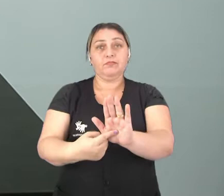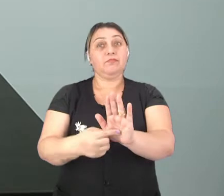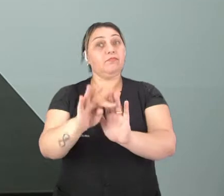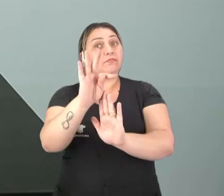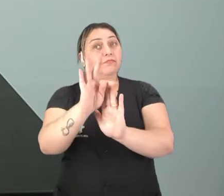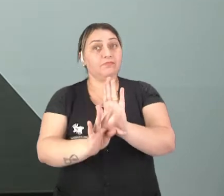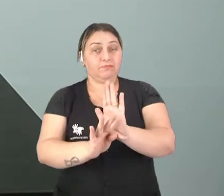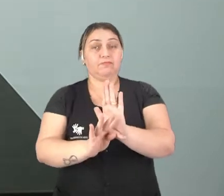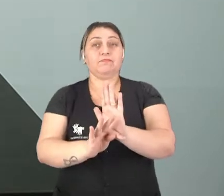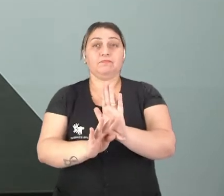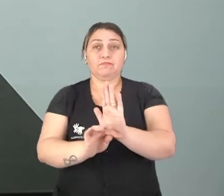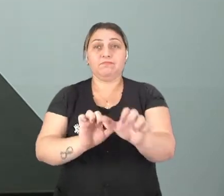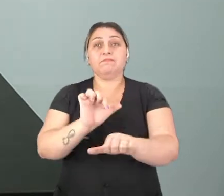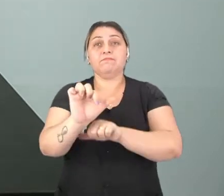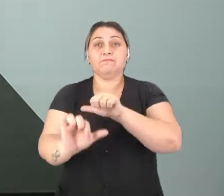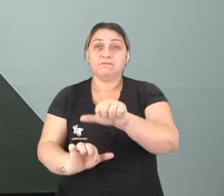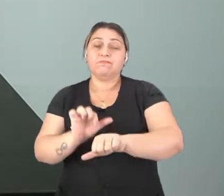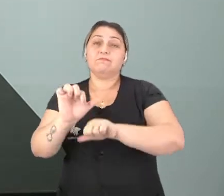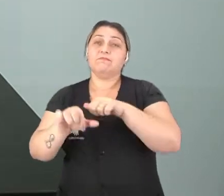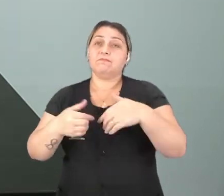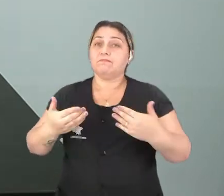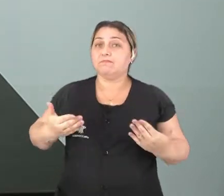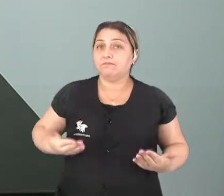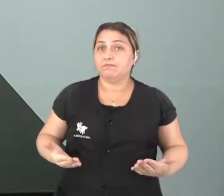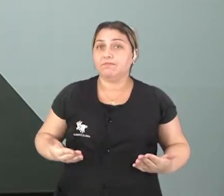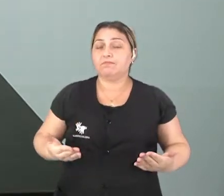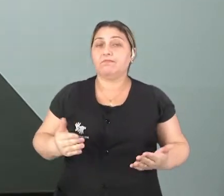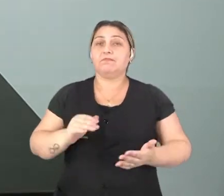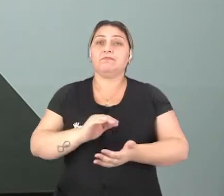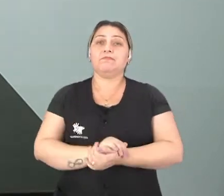texto bastante flexível, né? Bastante